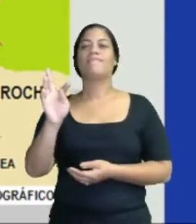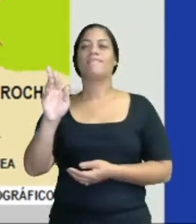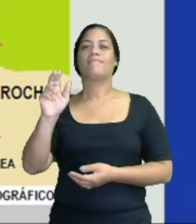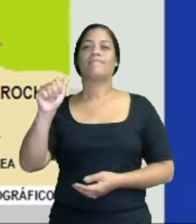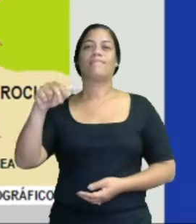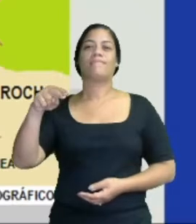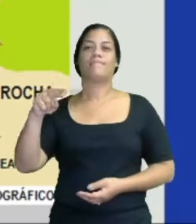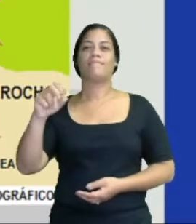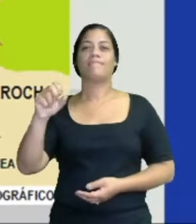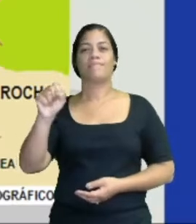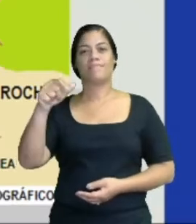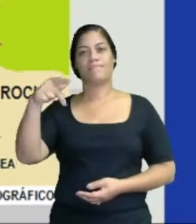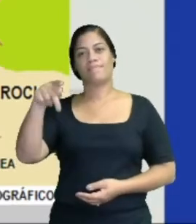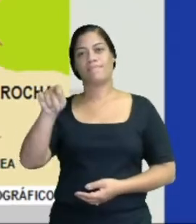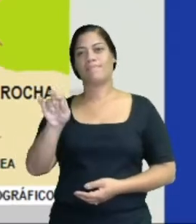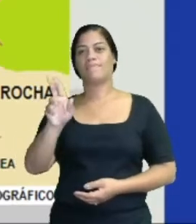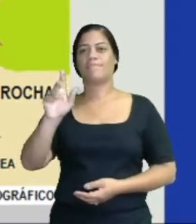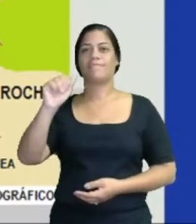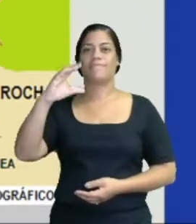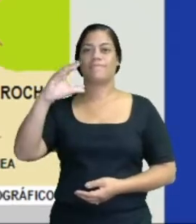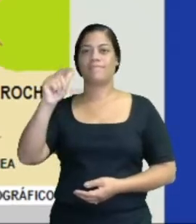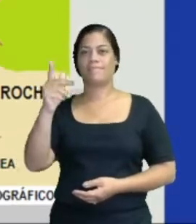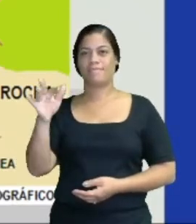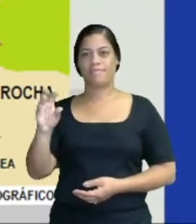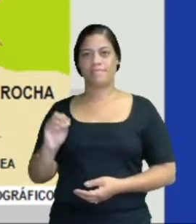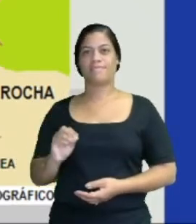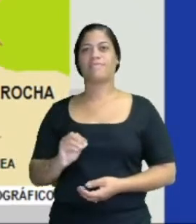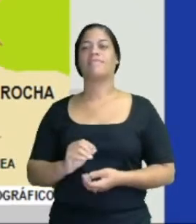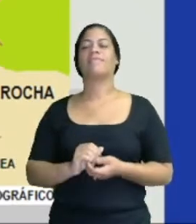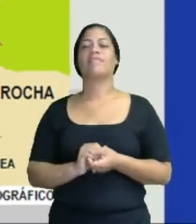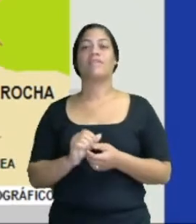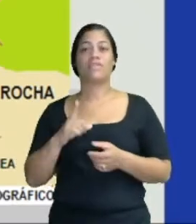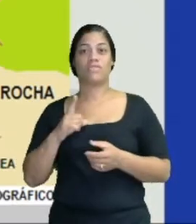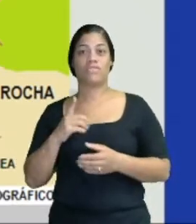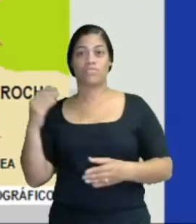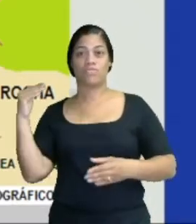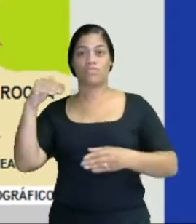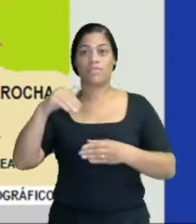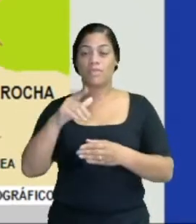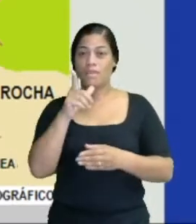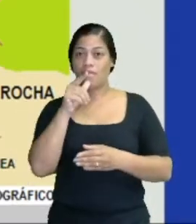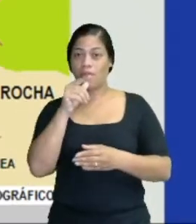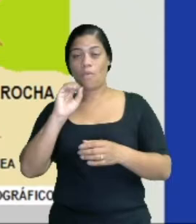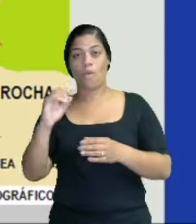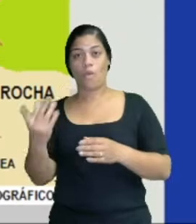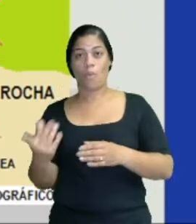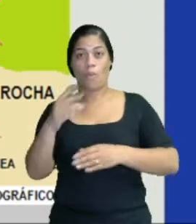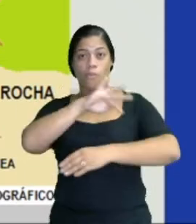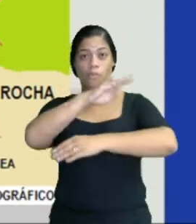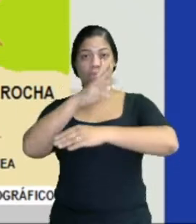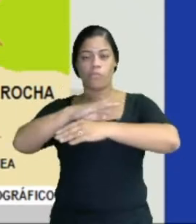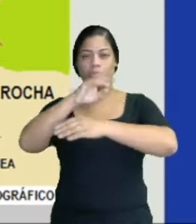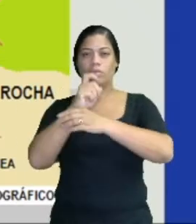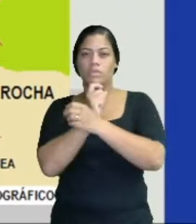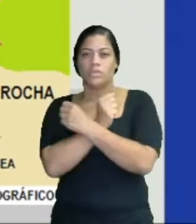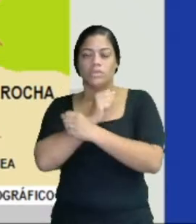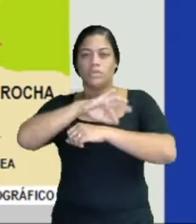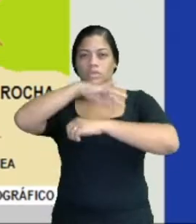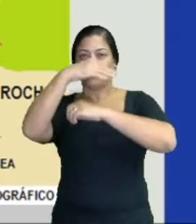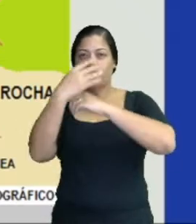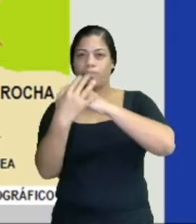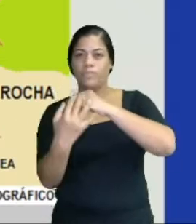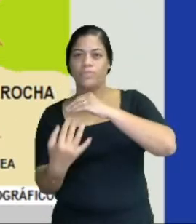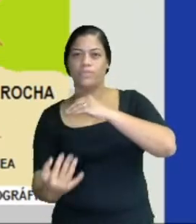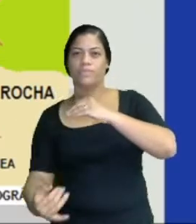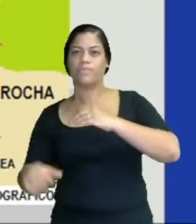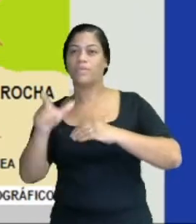animais. A gente tem a infiltração dessa água da chuva ou desse gelo descongelado, pode acontecer a infiltração